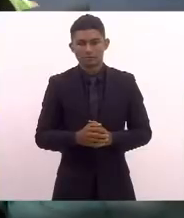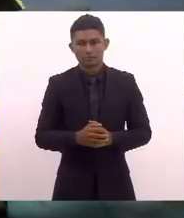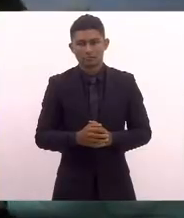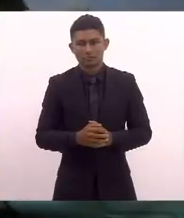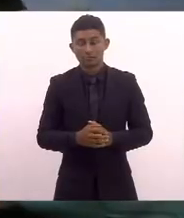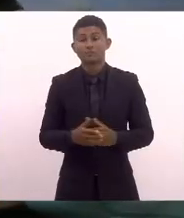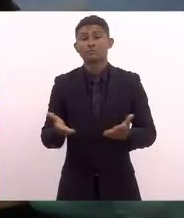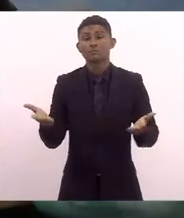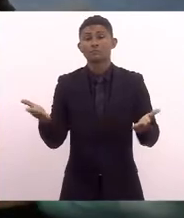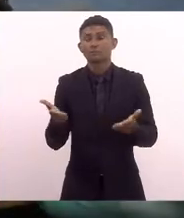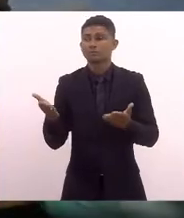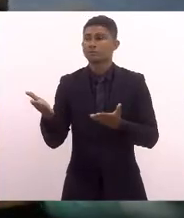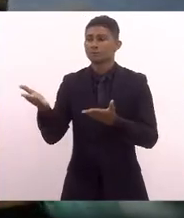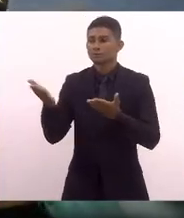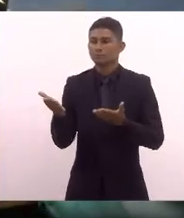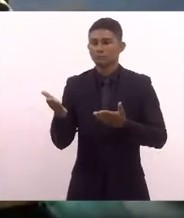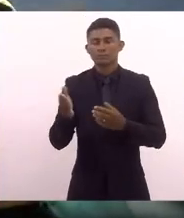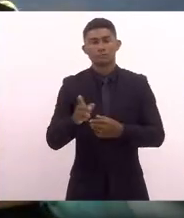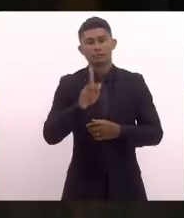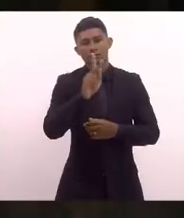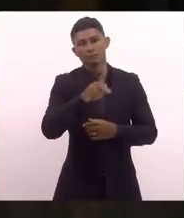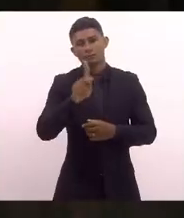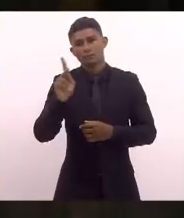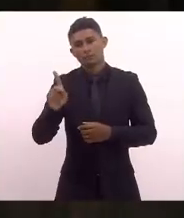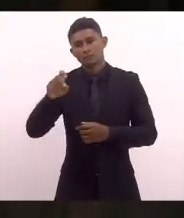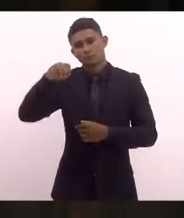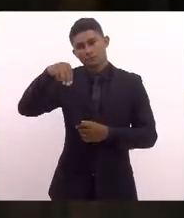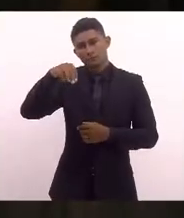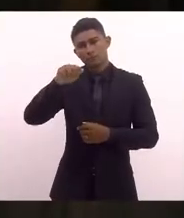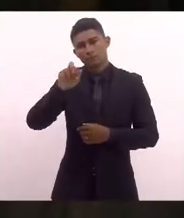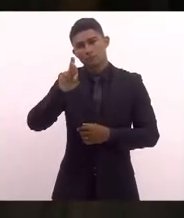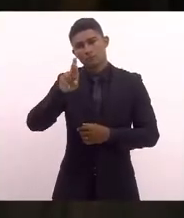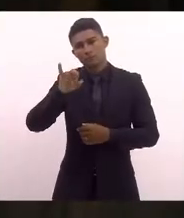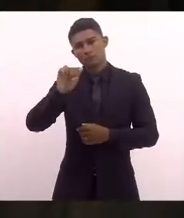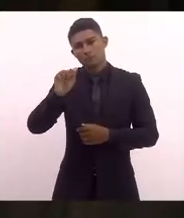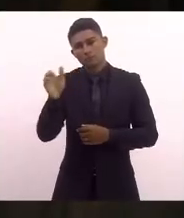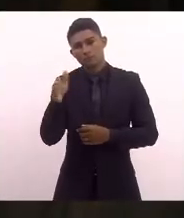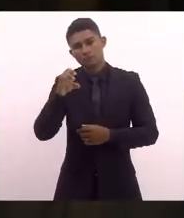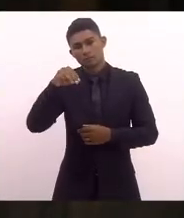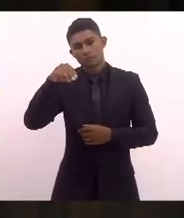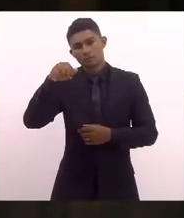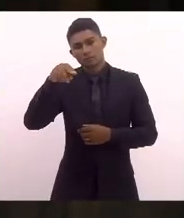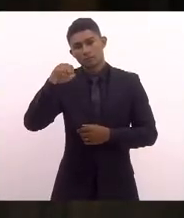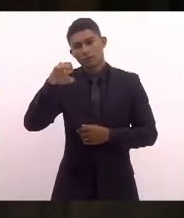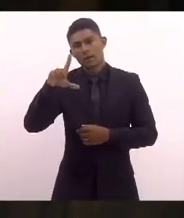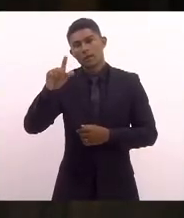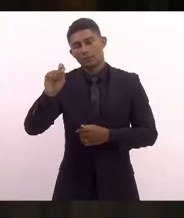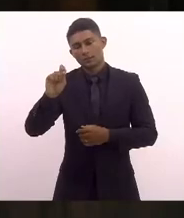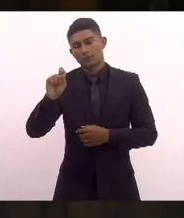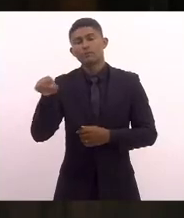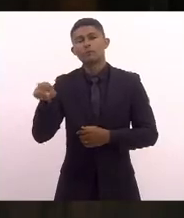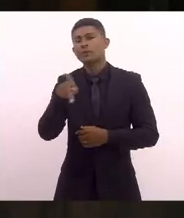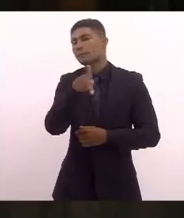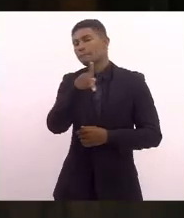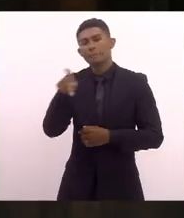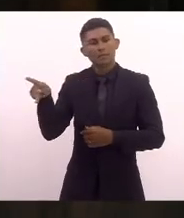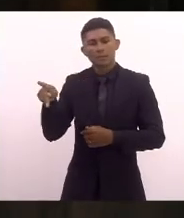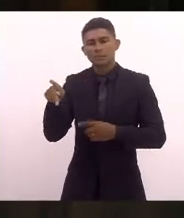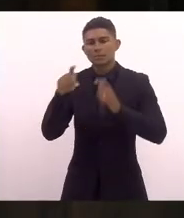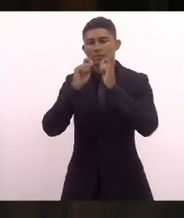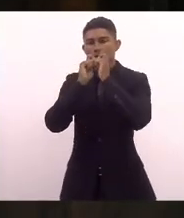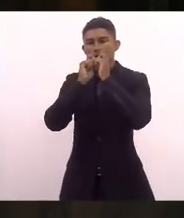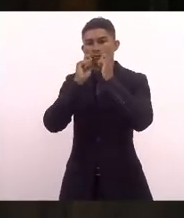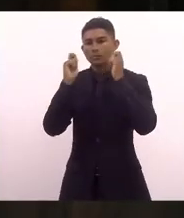Passa a palavra, então, para a professora Maria Manuela Villanova Cardoso, presidente da